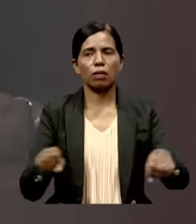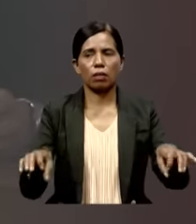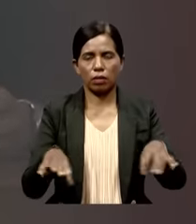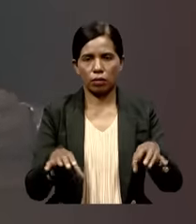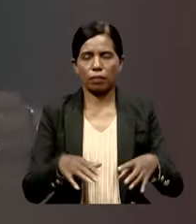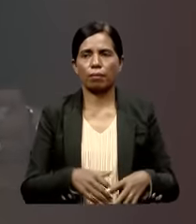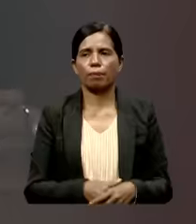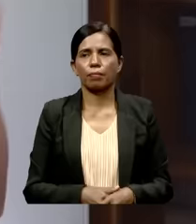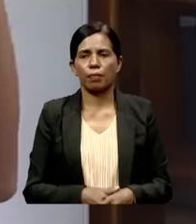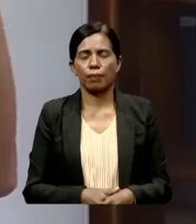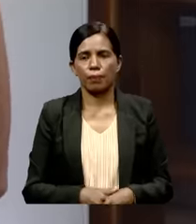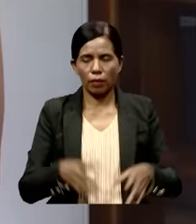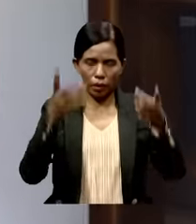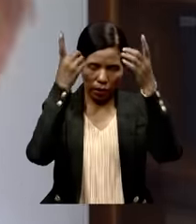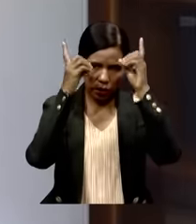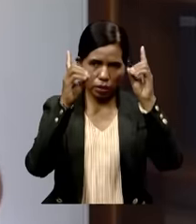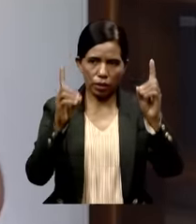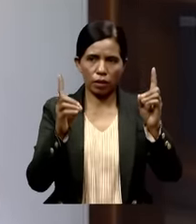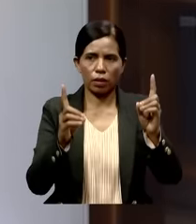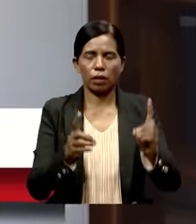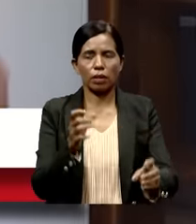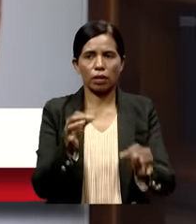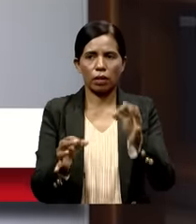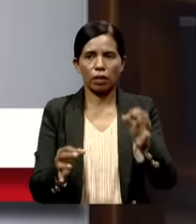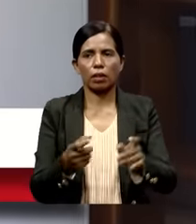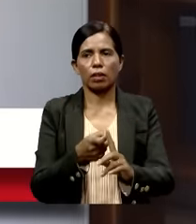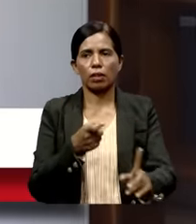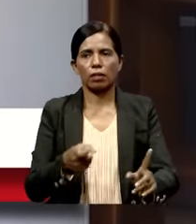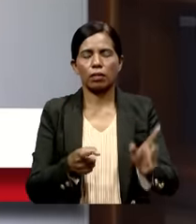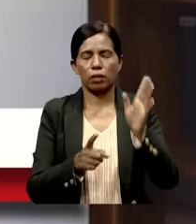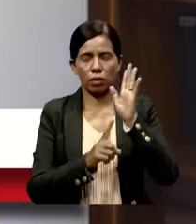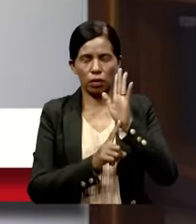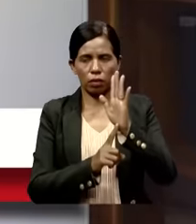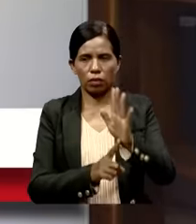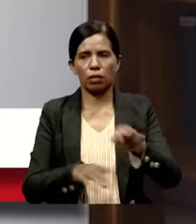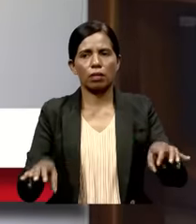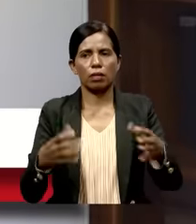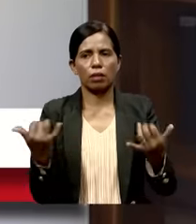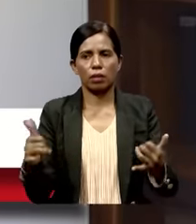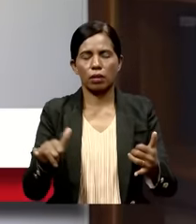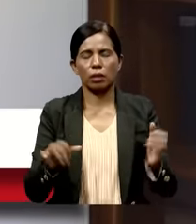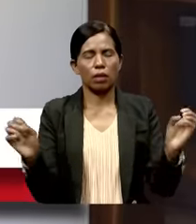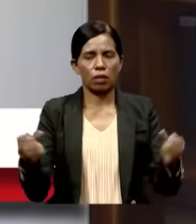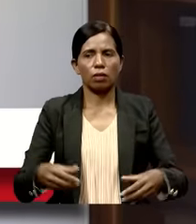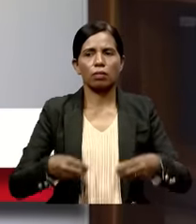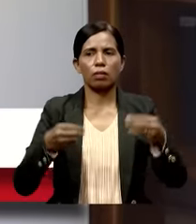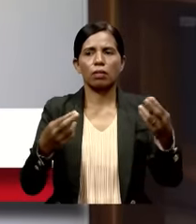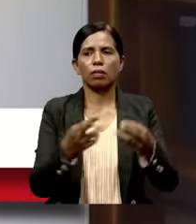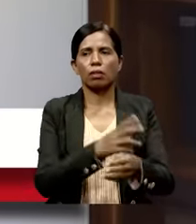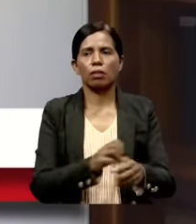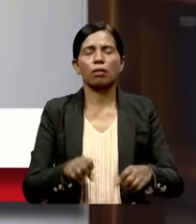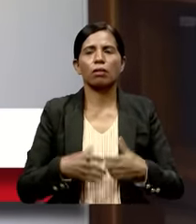Ne decisão si ha kari parte sir si ha sai recurso. Se parte sir la sai recurso,